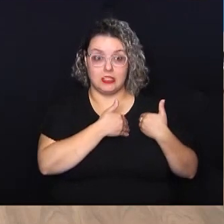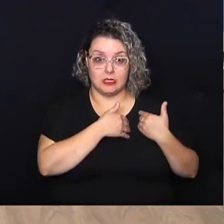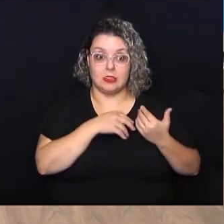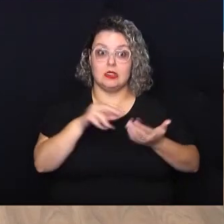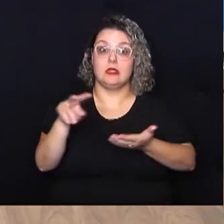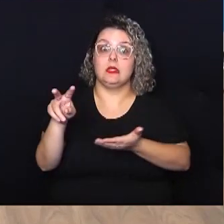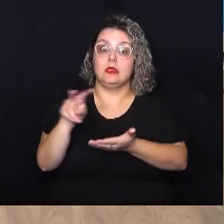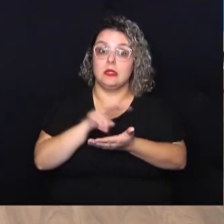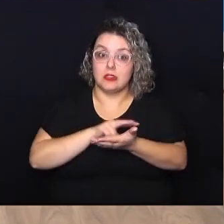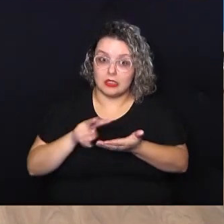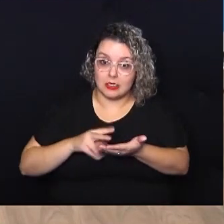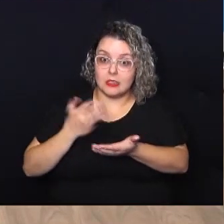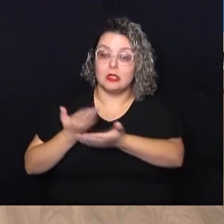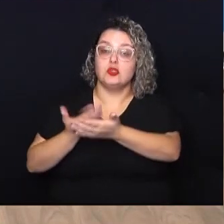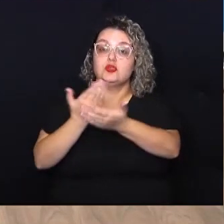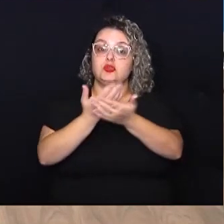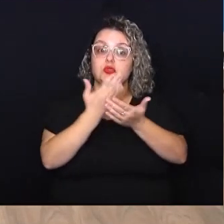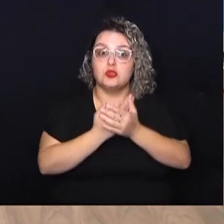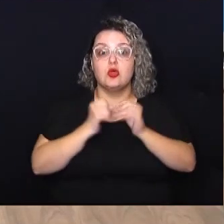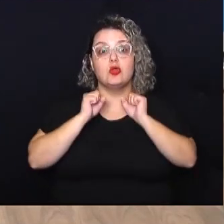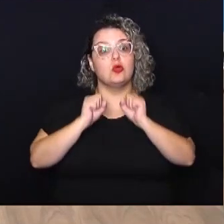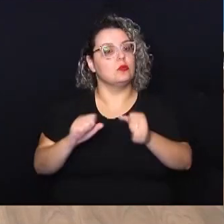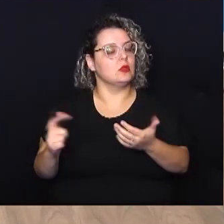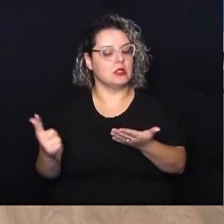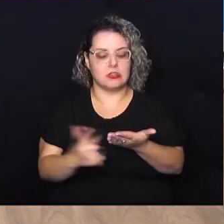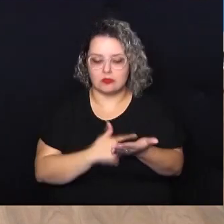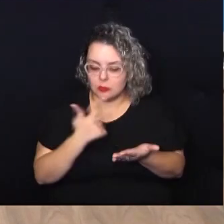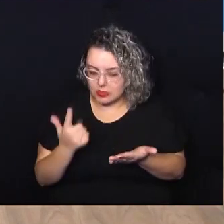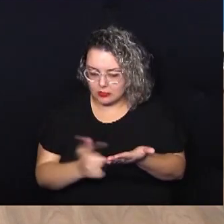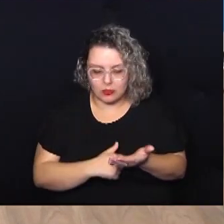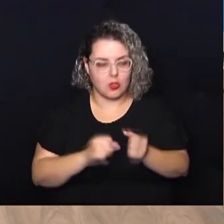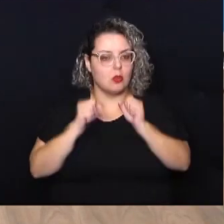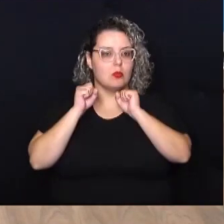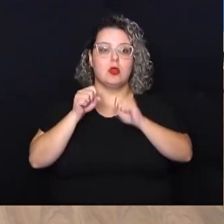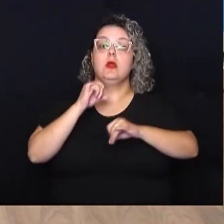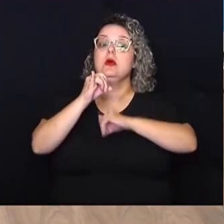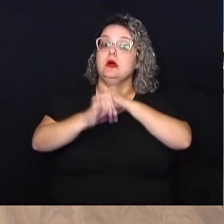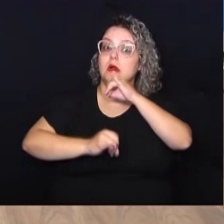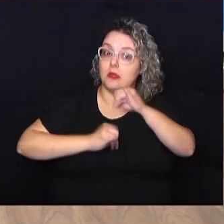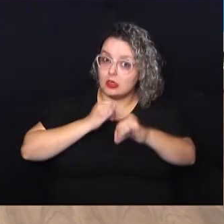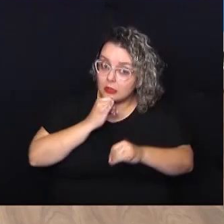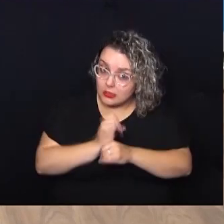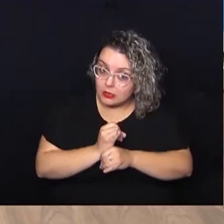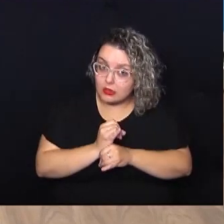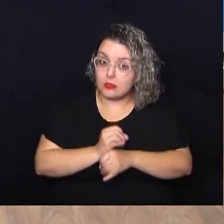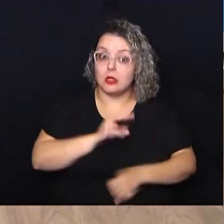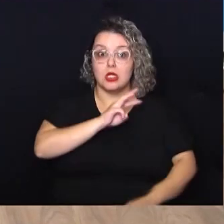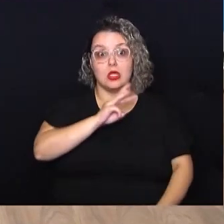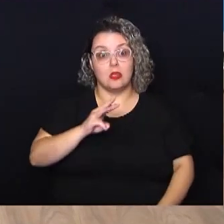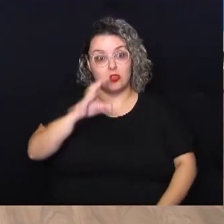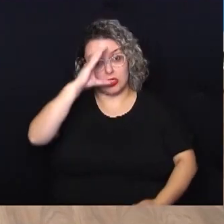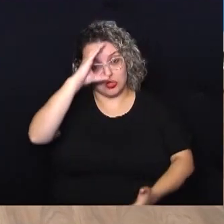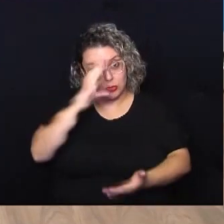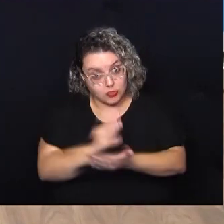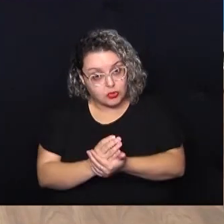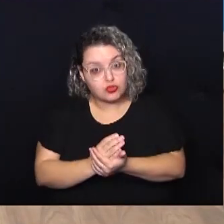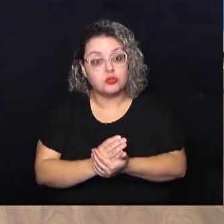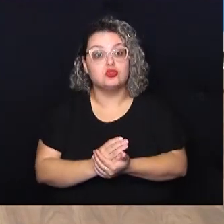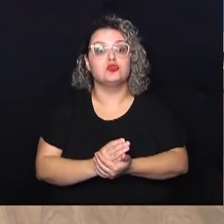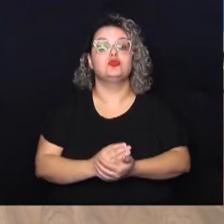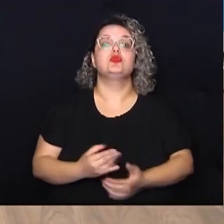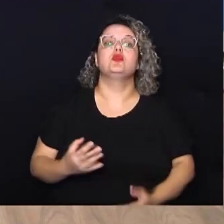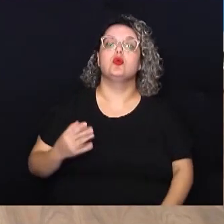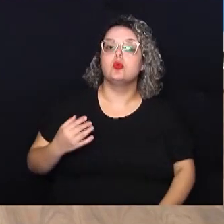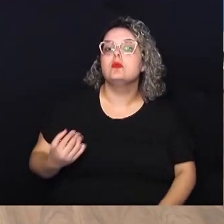leem, estudem, pode ser por livro, pode ser por internet, em sites confiáveis, de